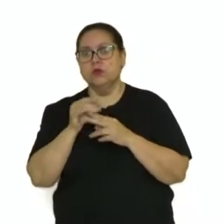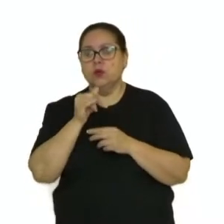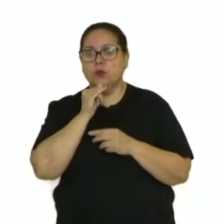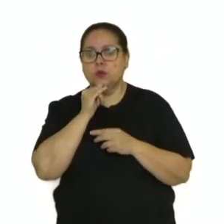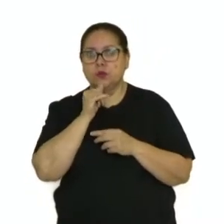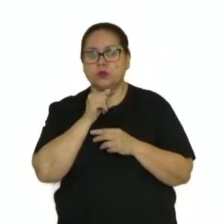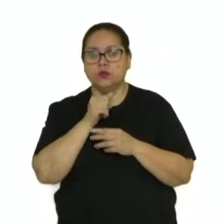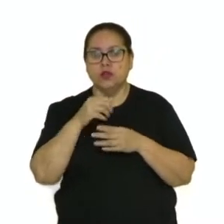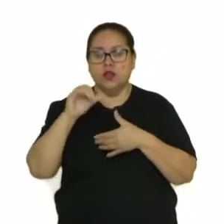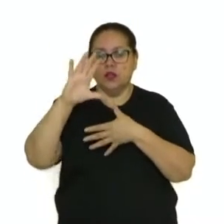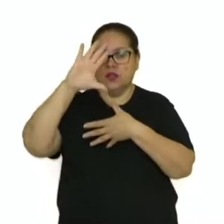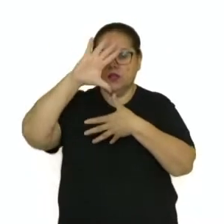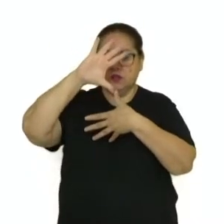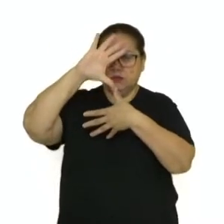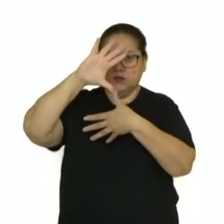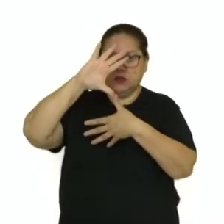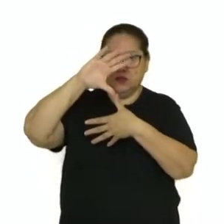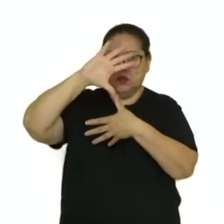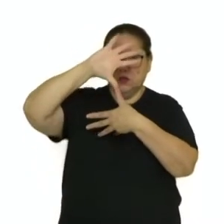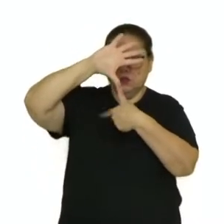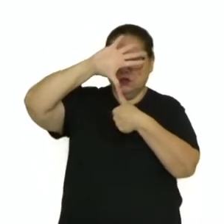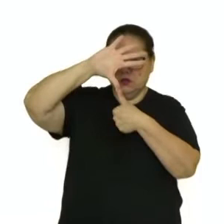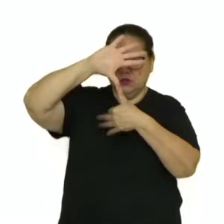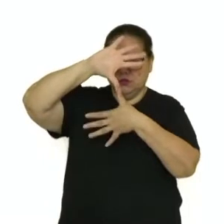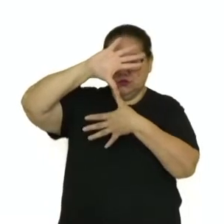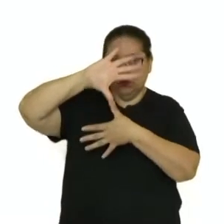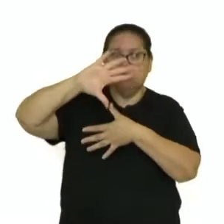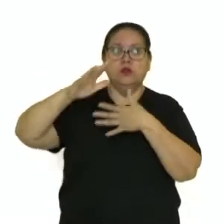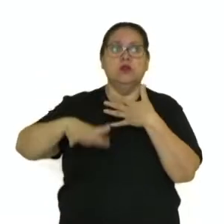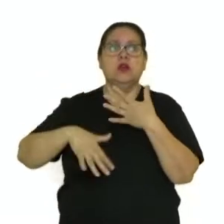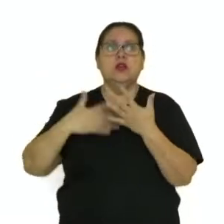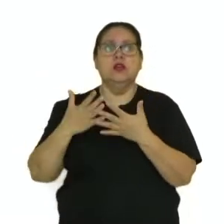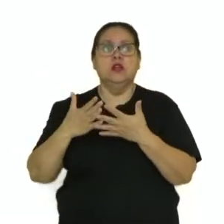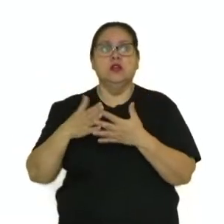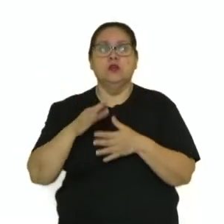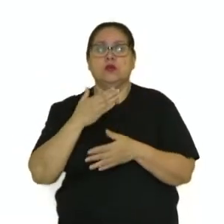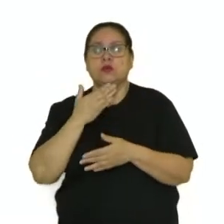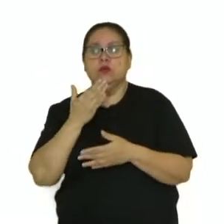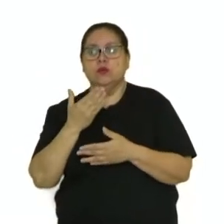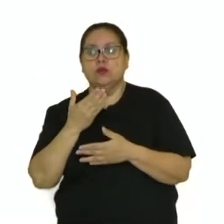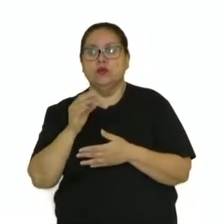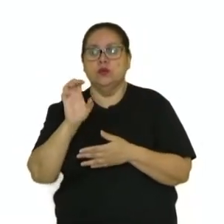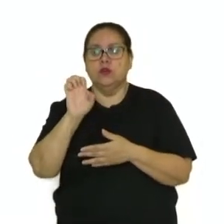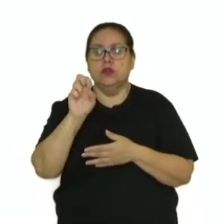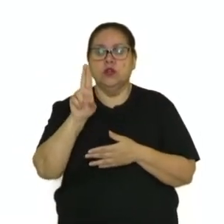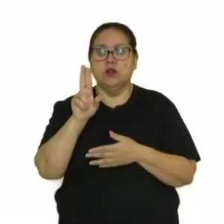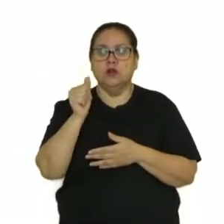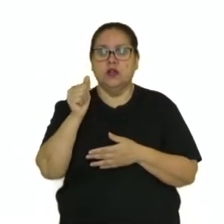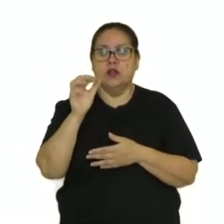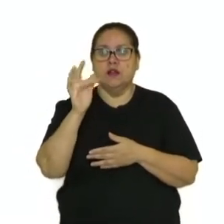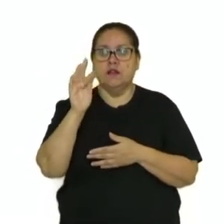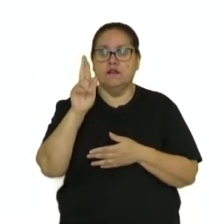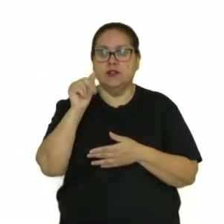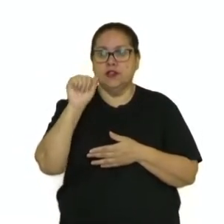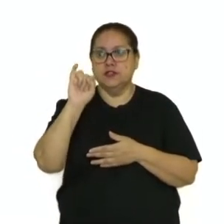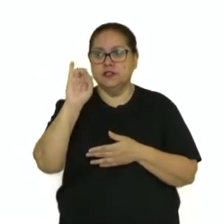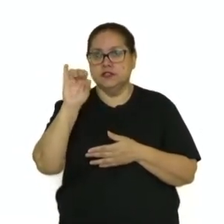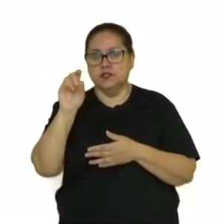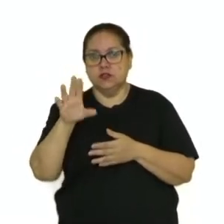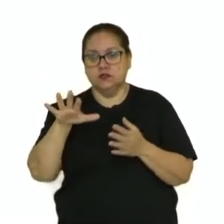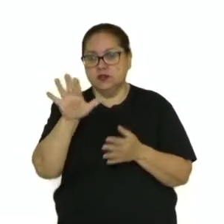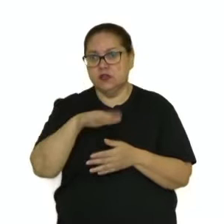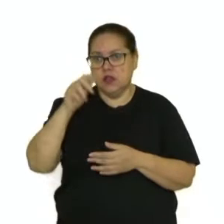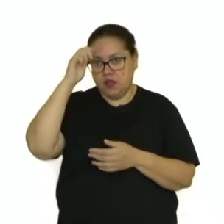exemplo, dividindo a América, né, em América do Norte e América do Sul, a chamada Eurafrásia, né, essa região aqui que envolve